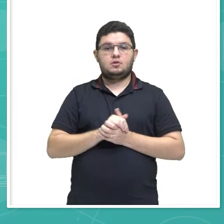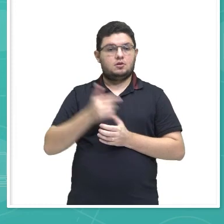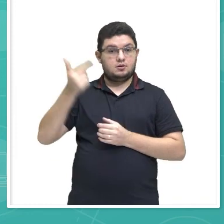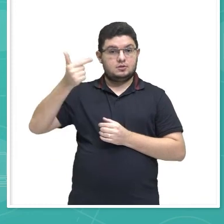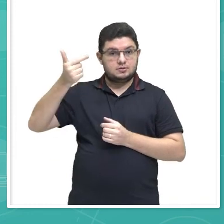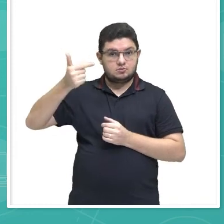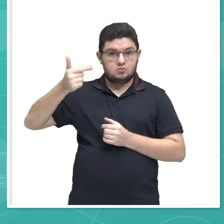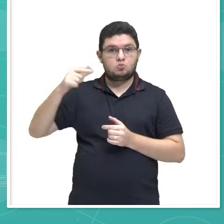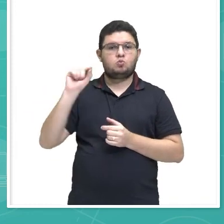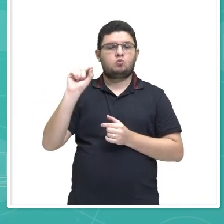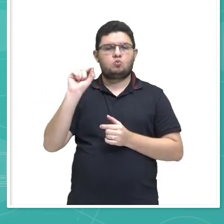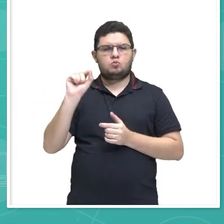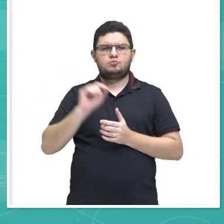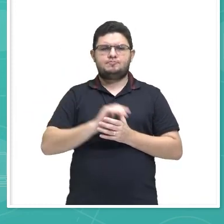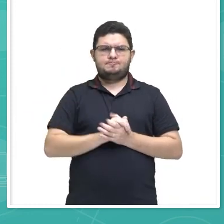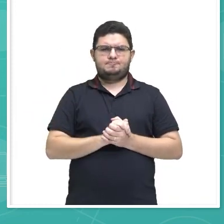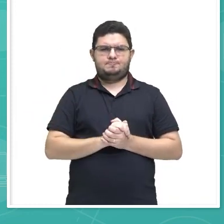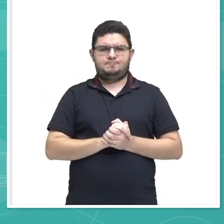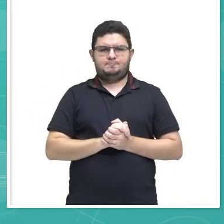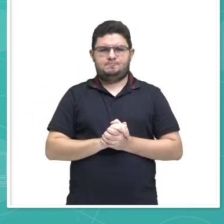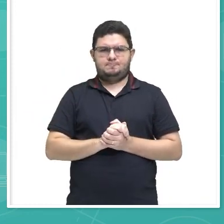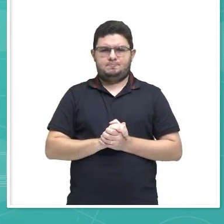Vamos relembrar aí qual é a questão 2?